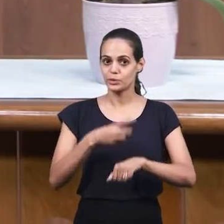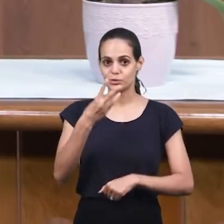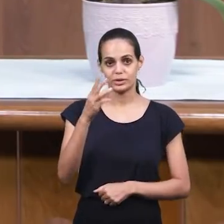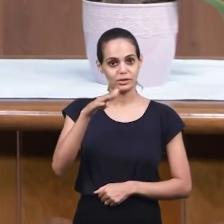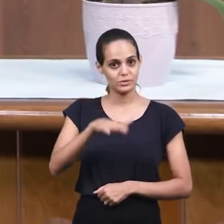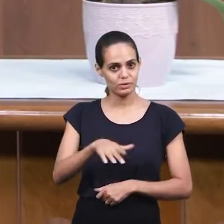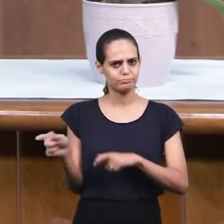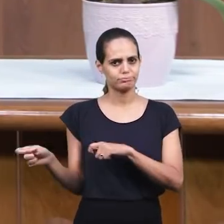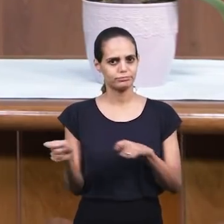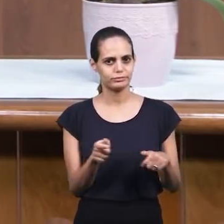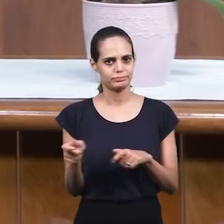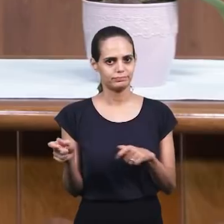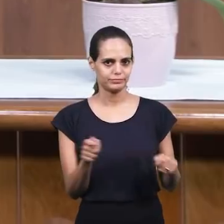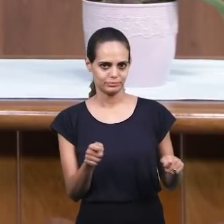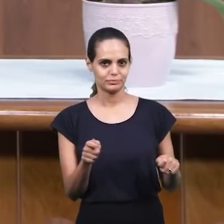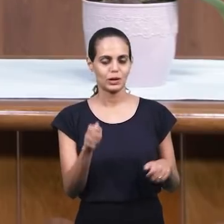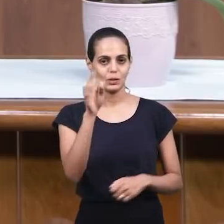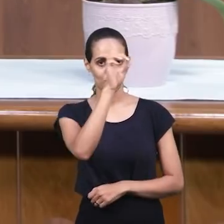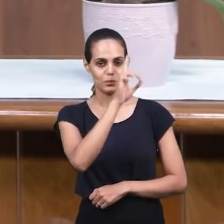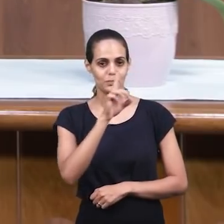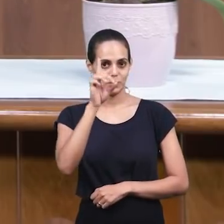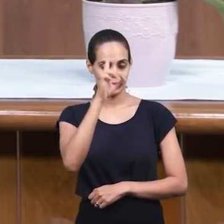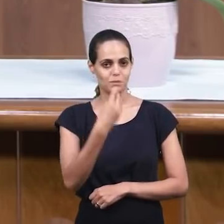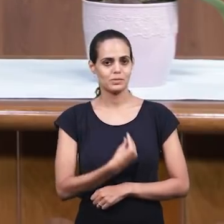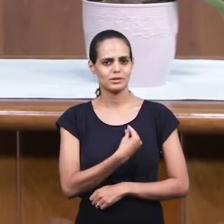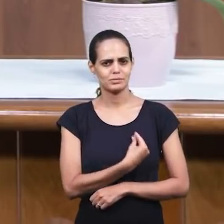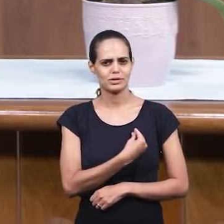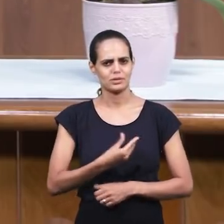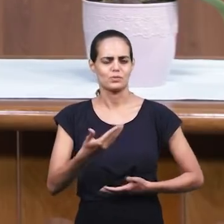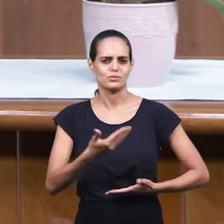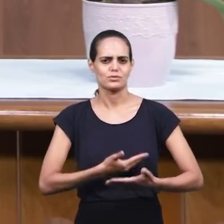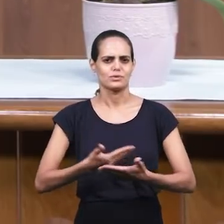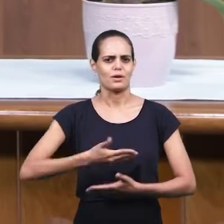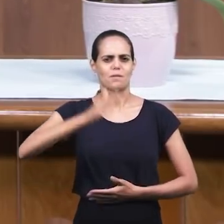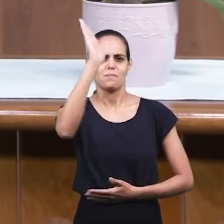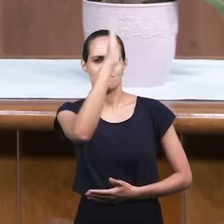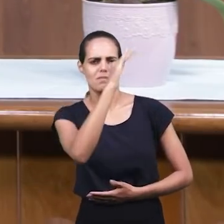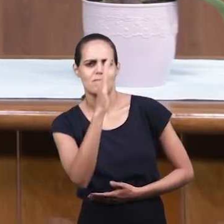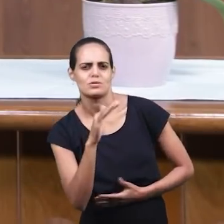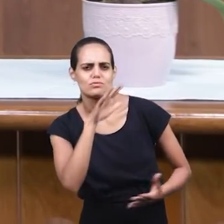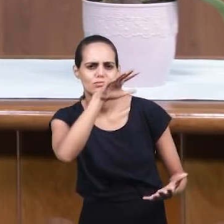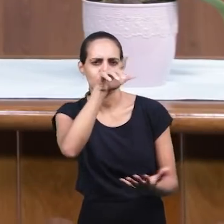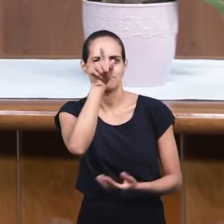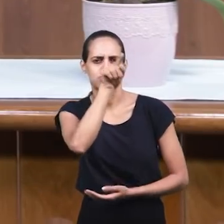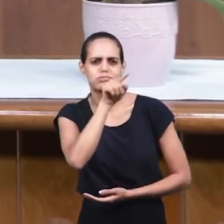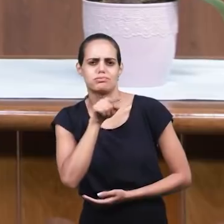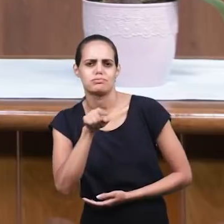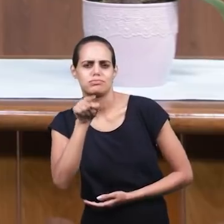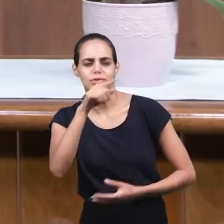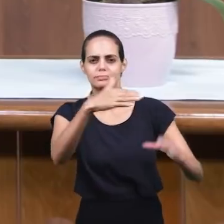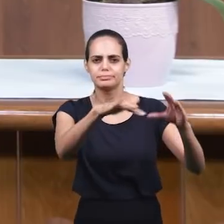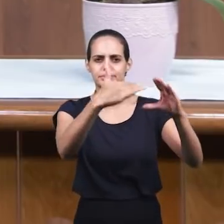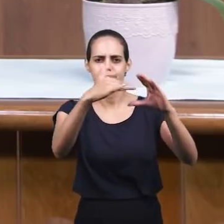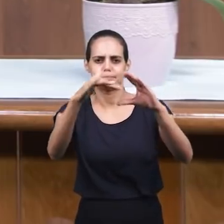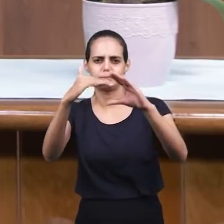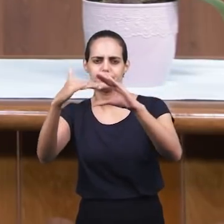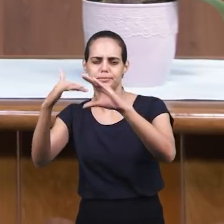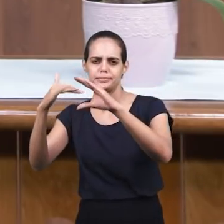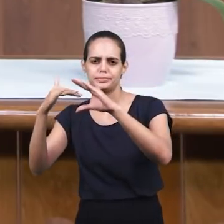temos aos domingos, com a participação de irmãos de todo o Brasil que têm nos enviado seus vídeos,